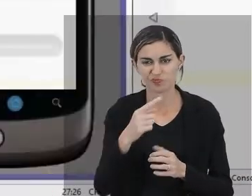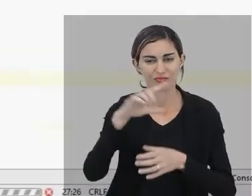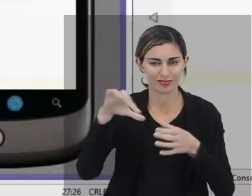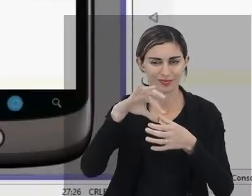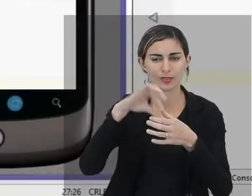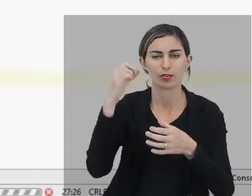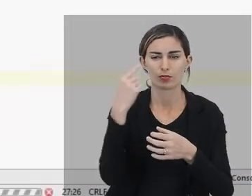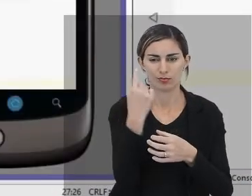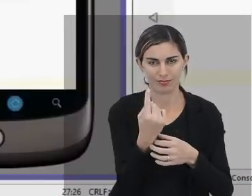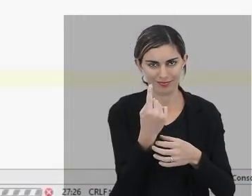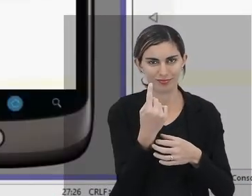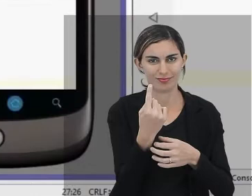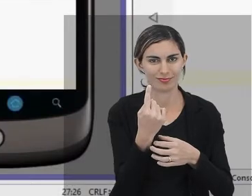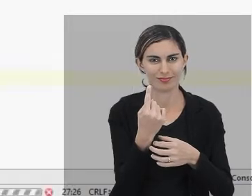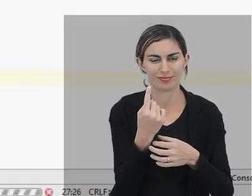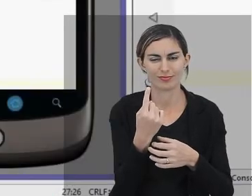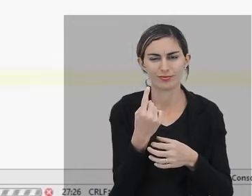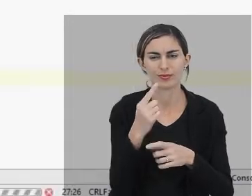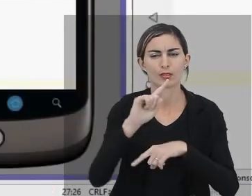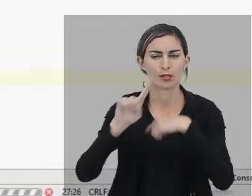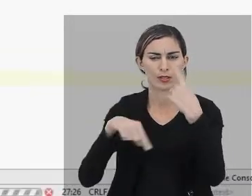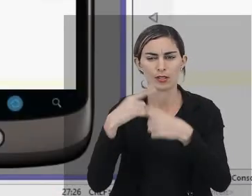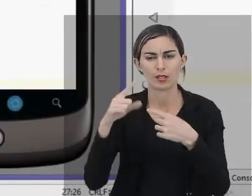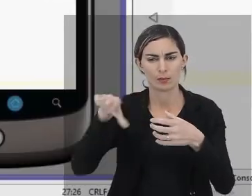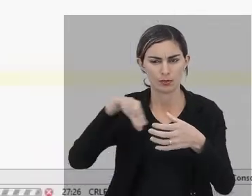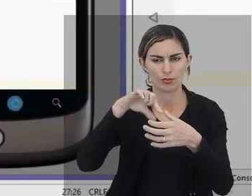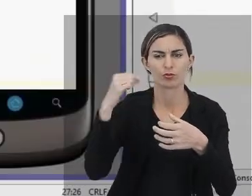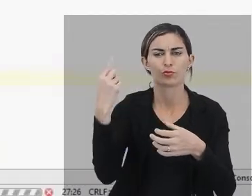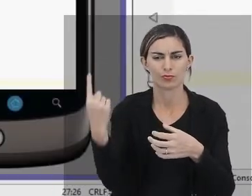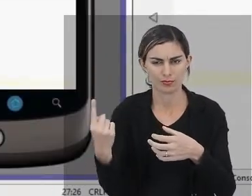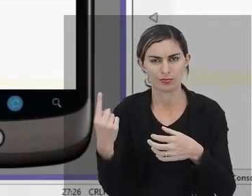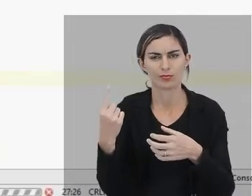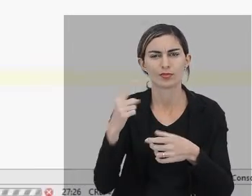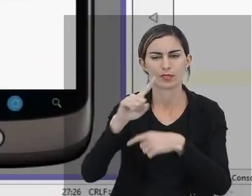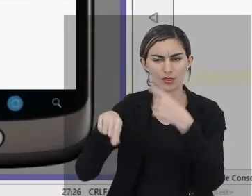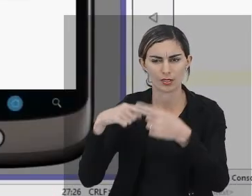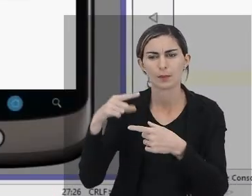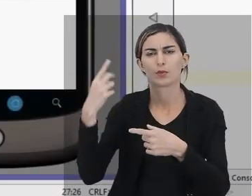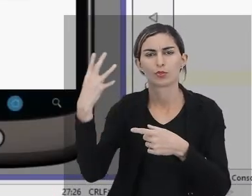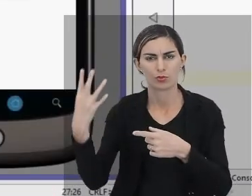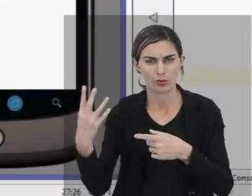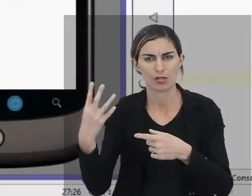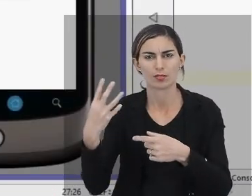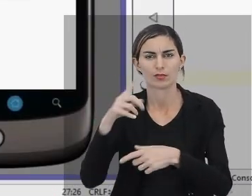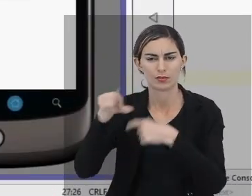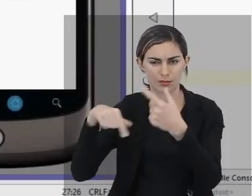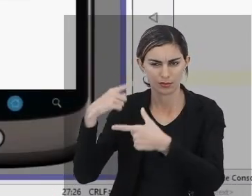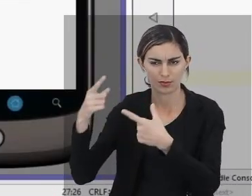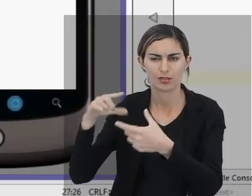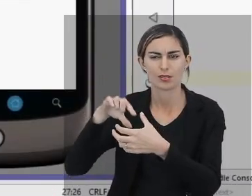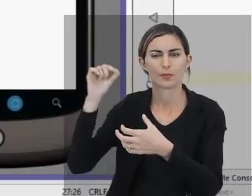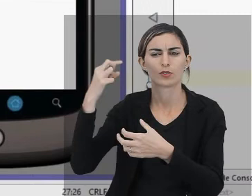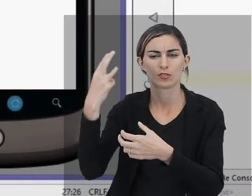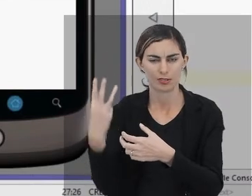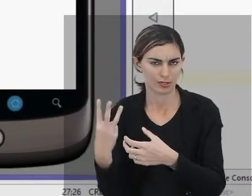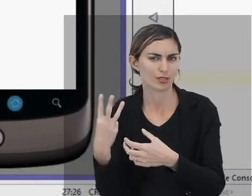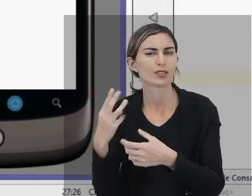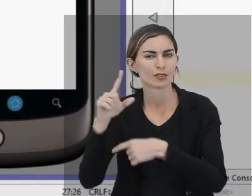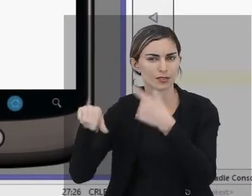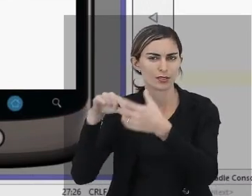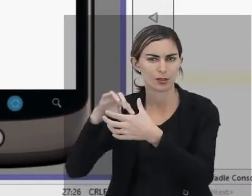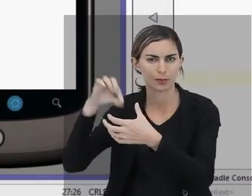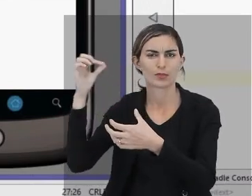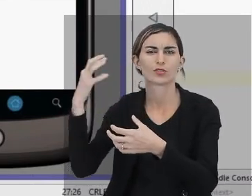Observe que ele sorteou 1, depois ele sorteou 1, então ele sorteou 4, ele sorteou